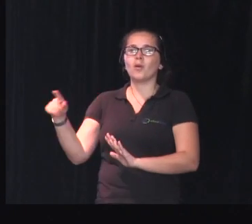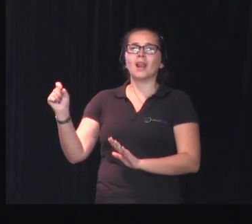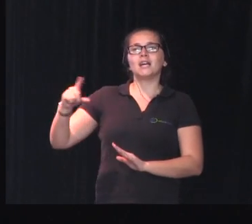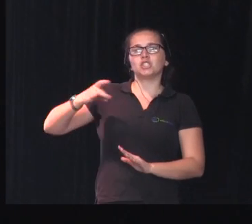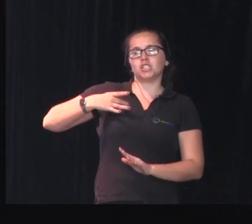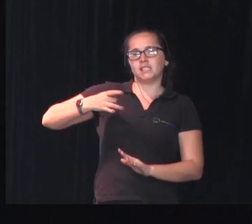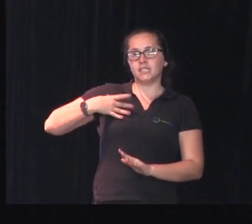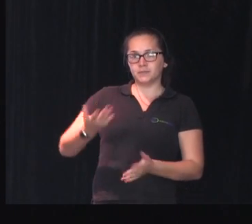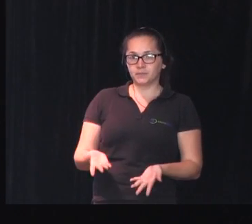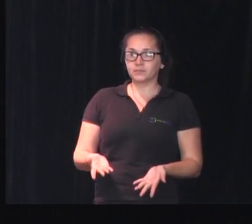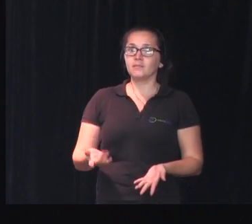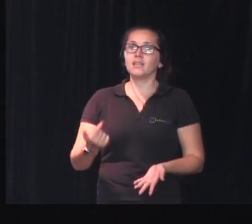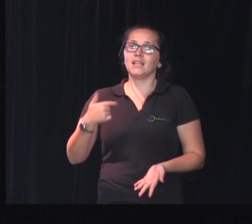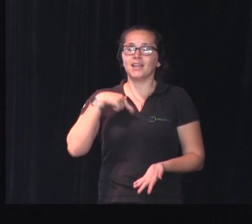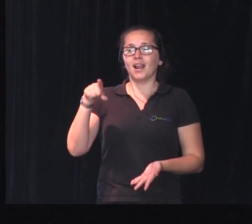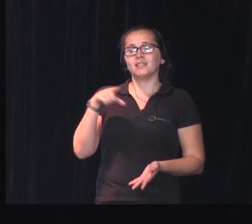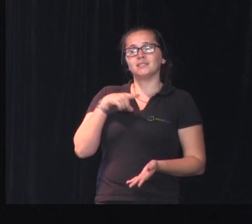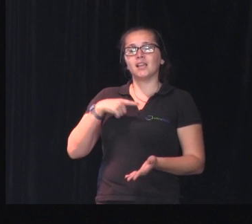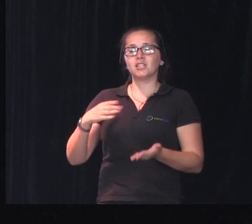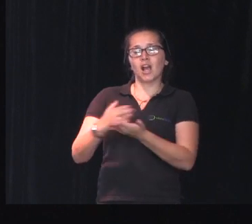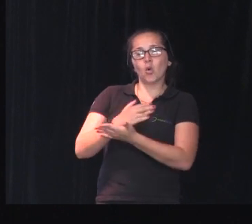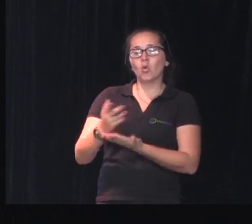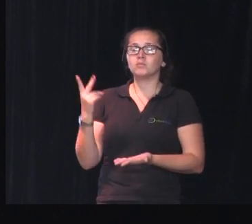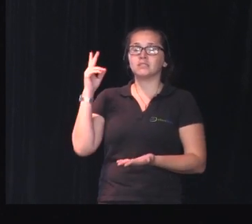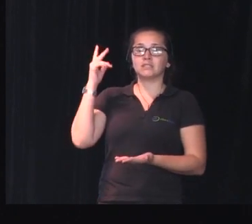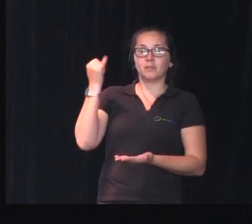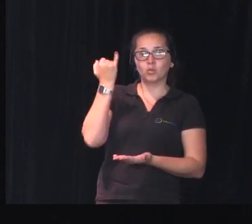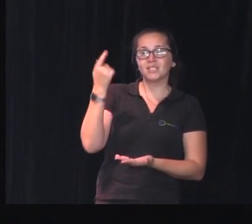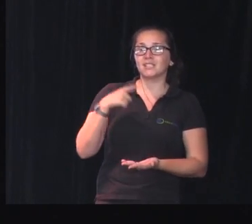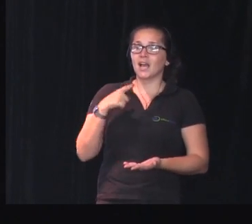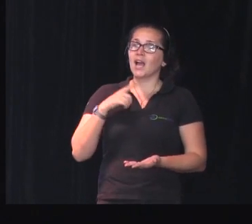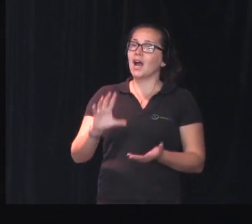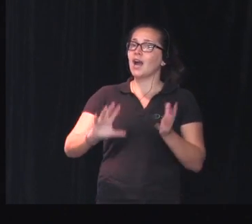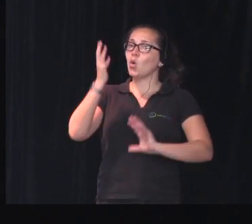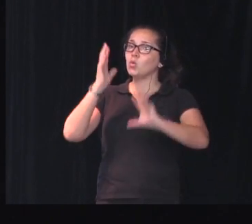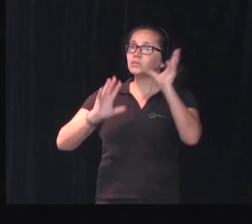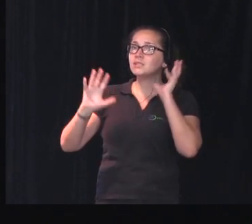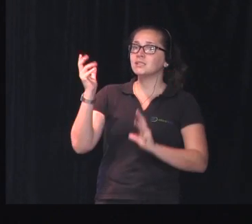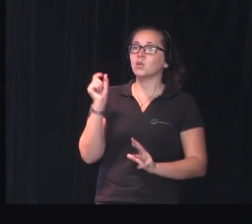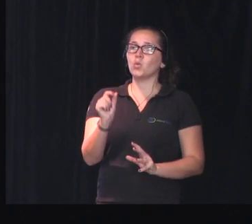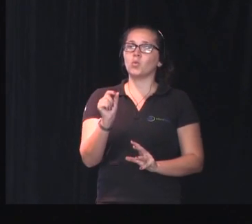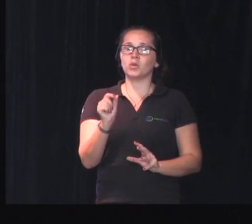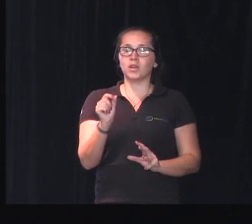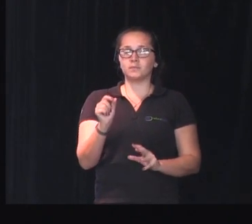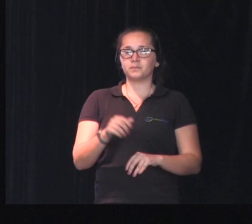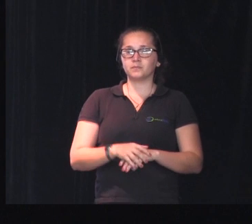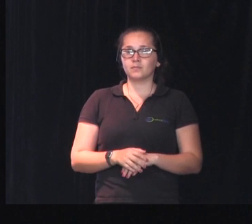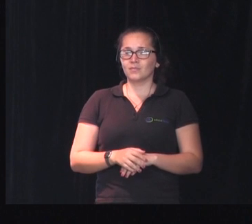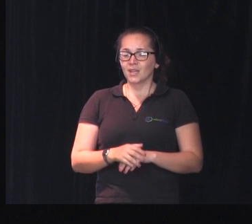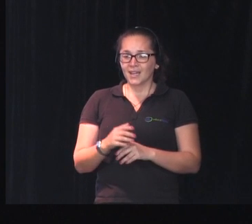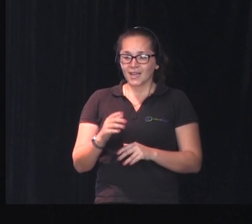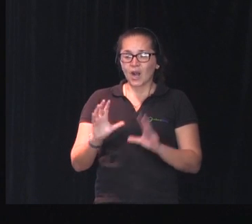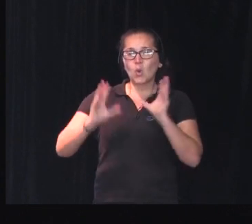da cidade de Santiago do Chile e que, de alguma maneira, tinha passado a